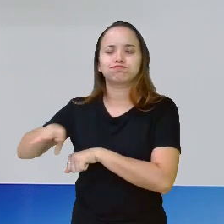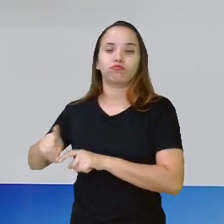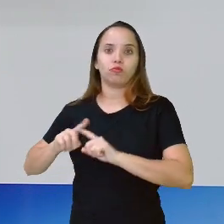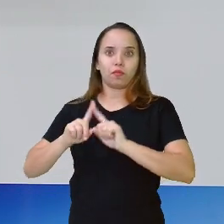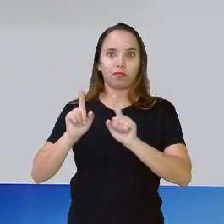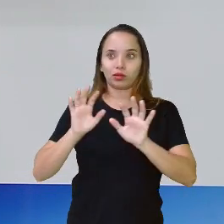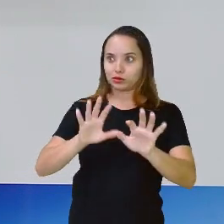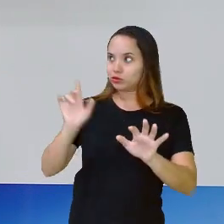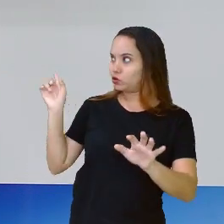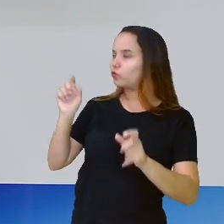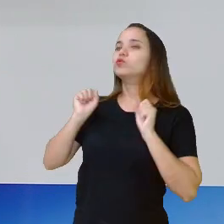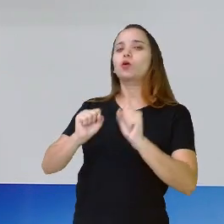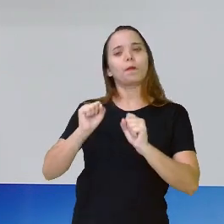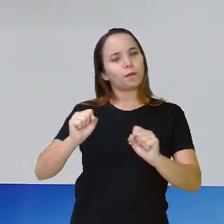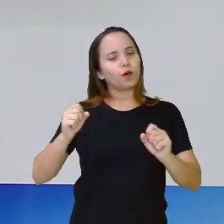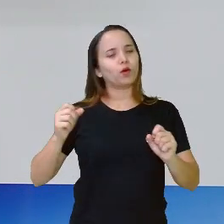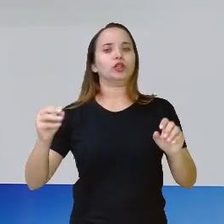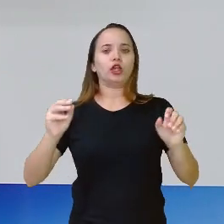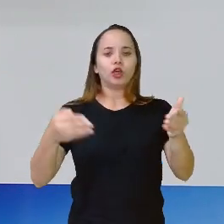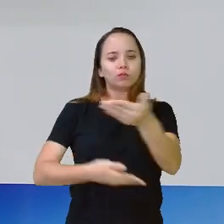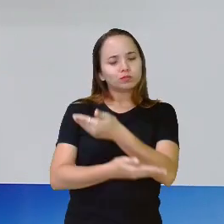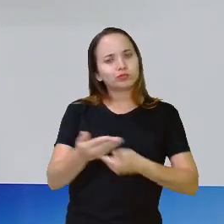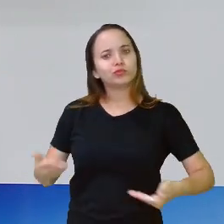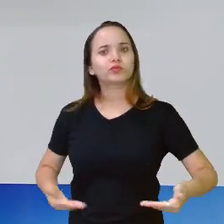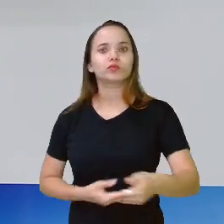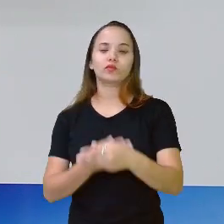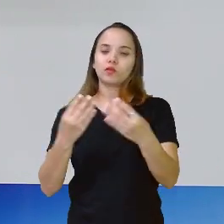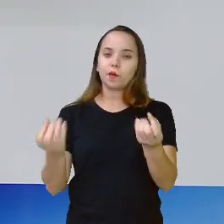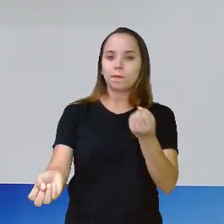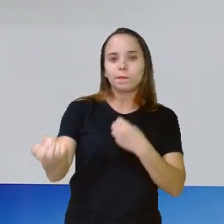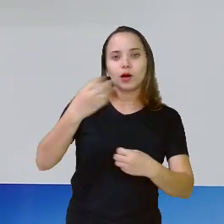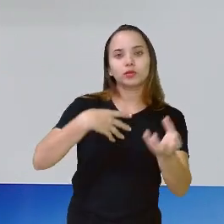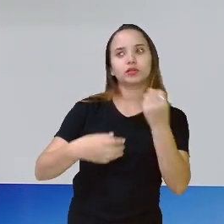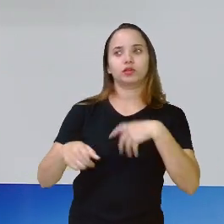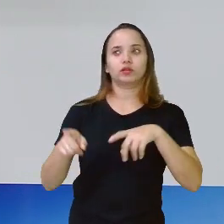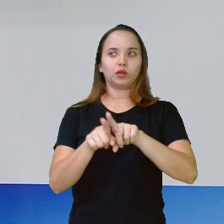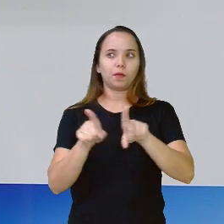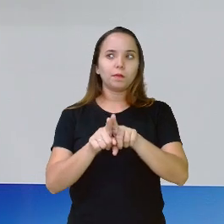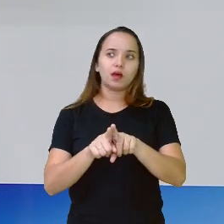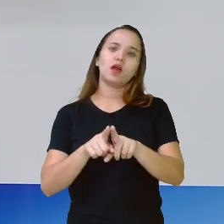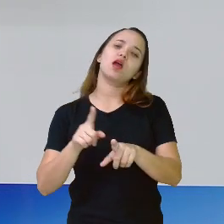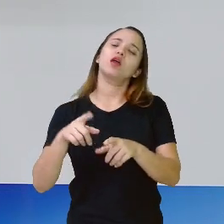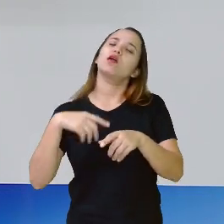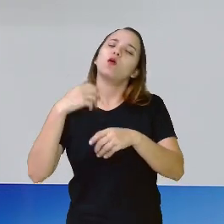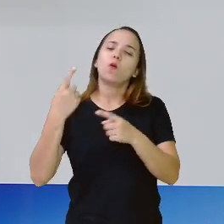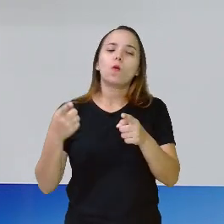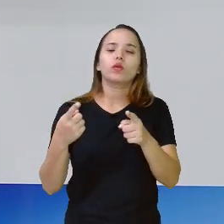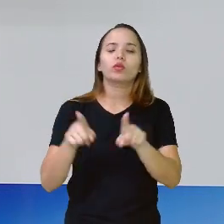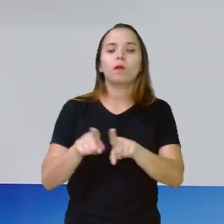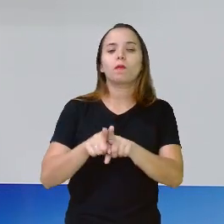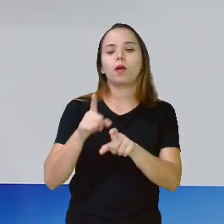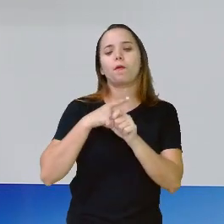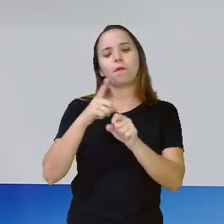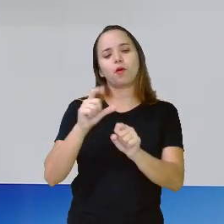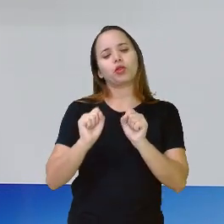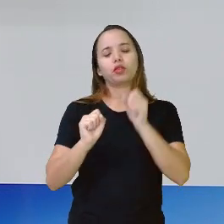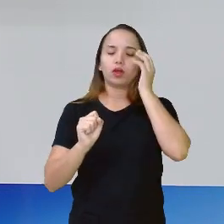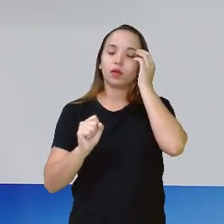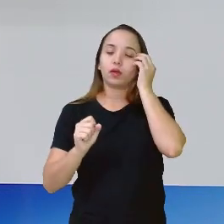pode socializar, enviando também sua prática, como a gente ficar aqui com essa troca. E eu coloquei